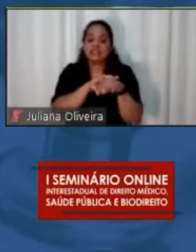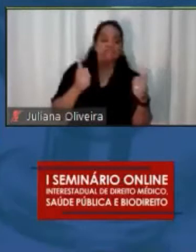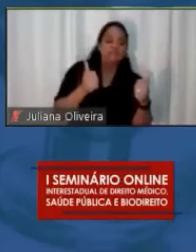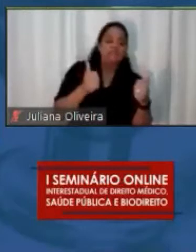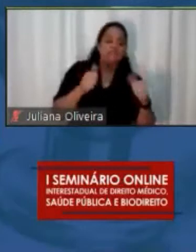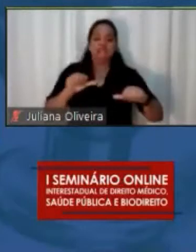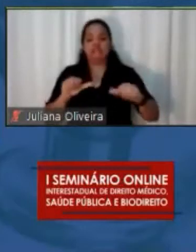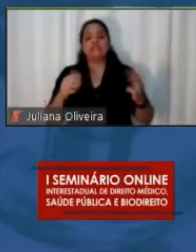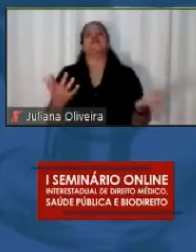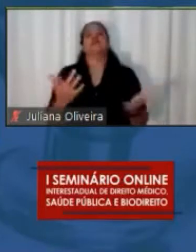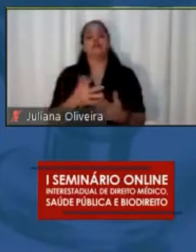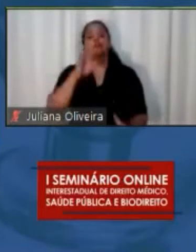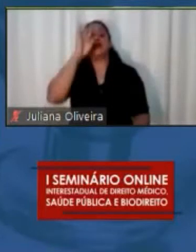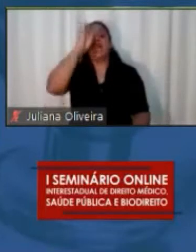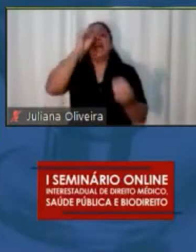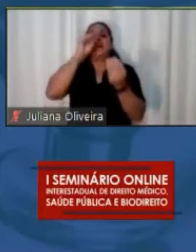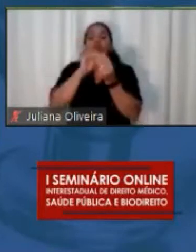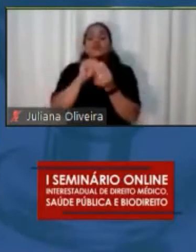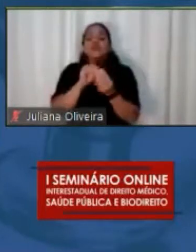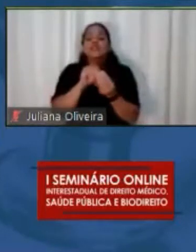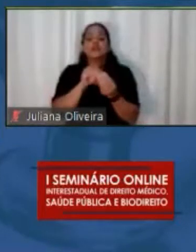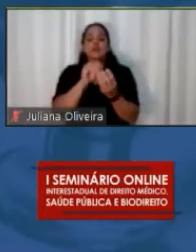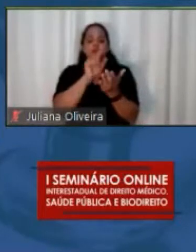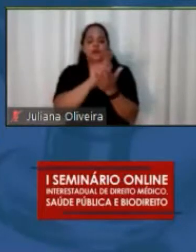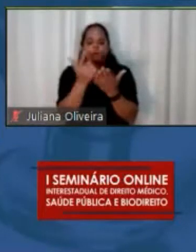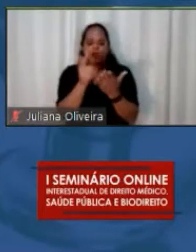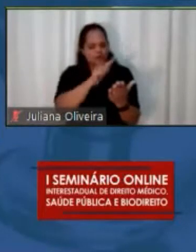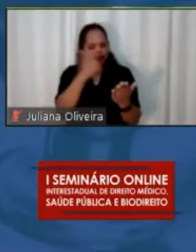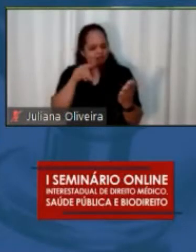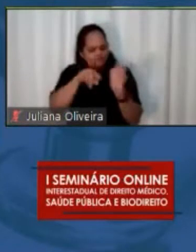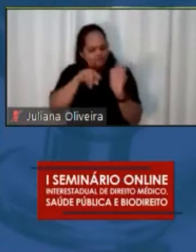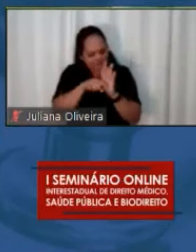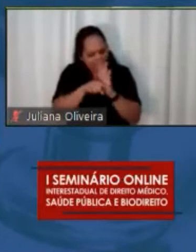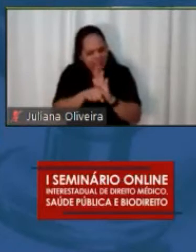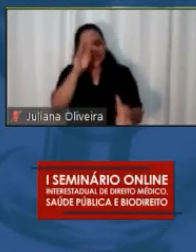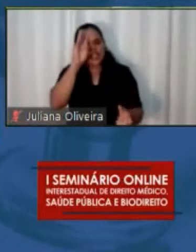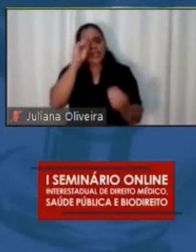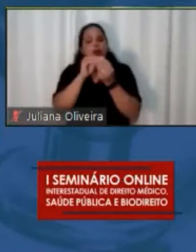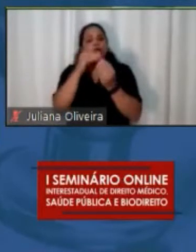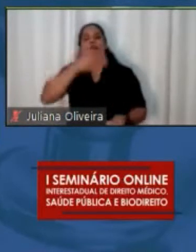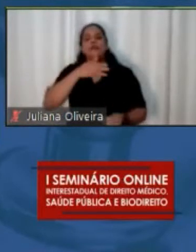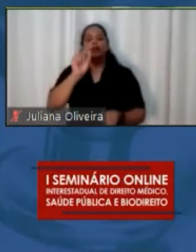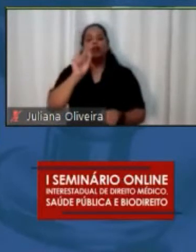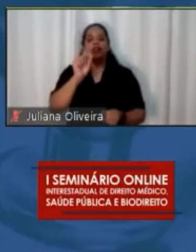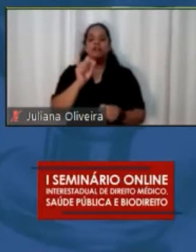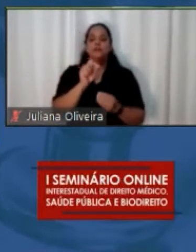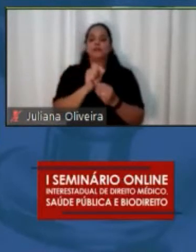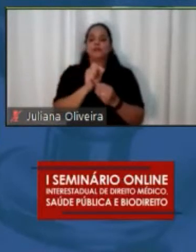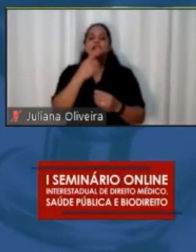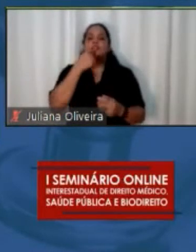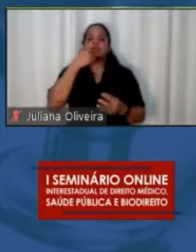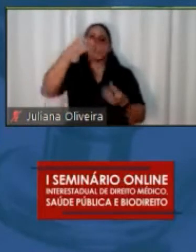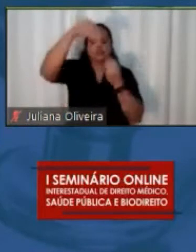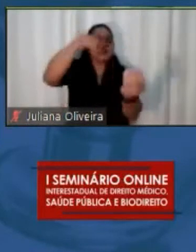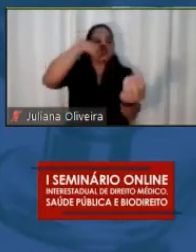deste trabalho científico mostrou de que o acompanhamento de longo prazo de pacientes de baixo risco submetidos a cirurgias